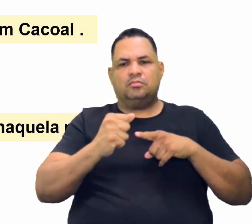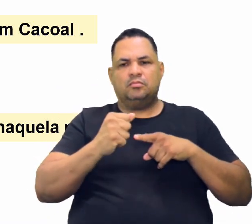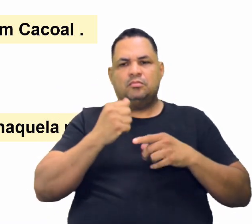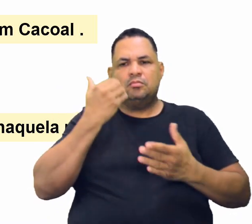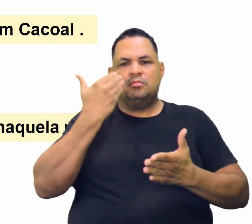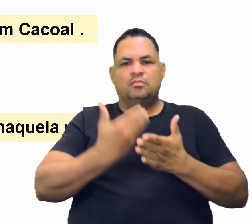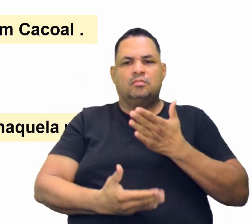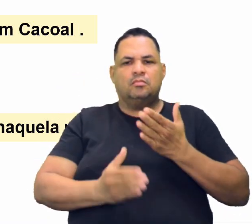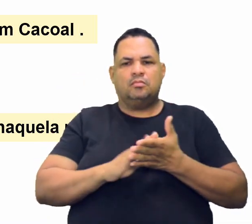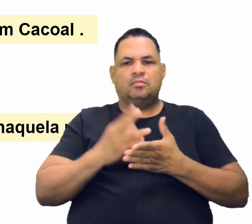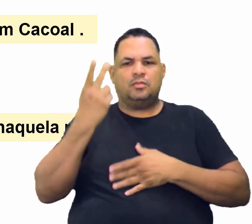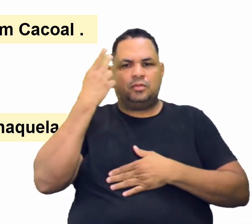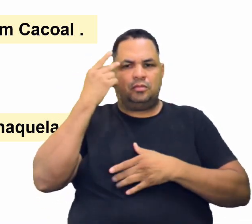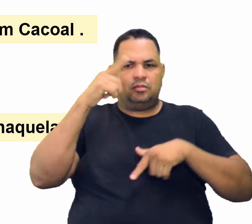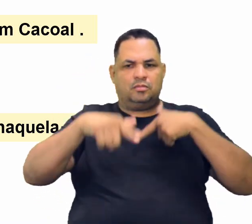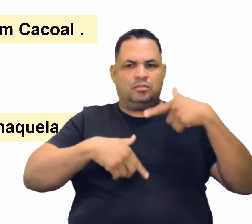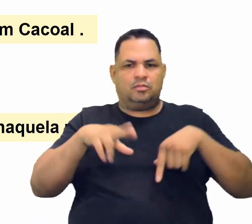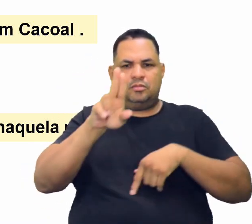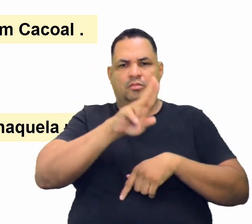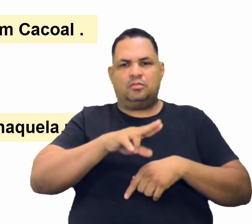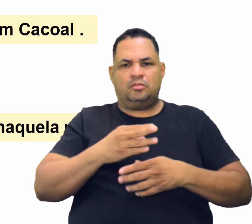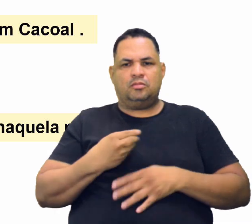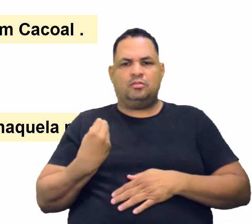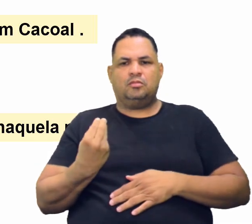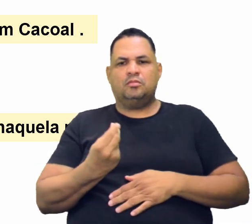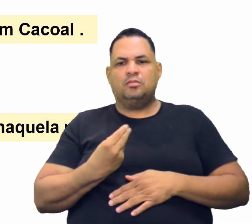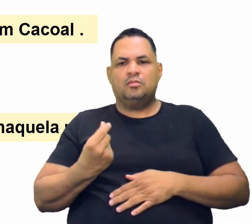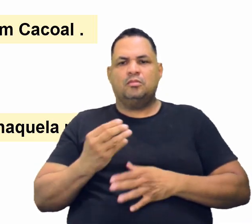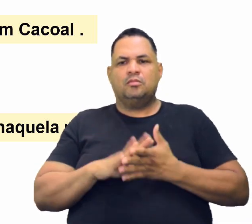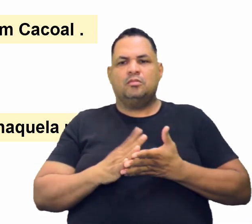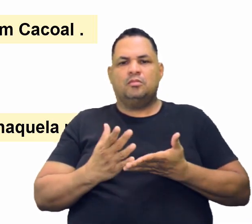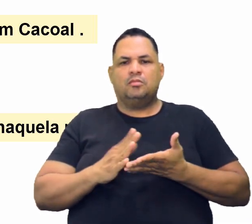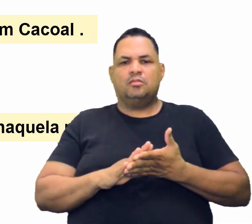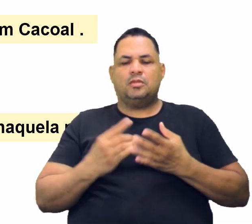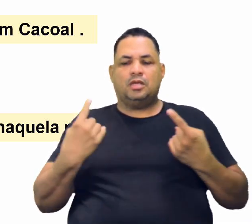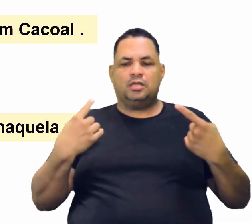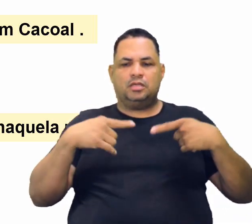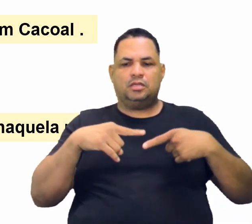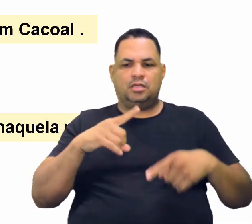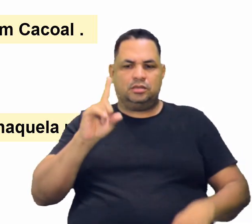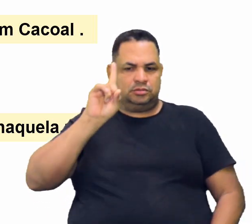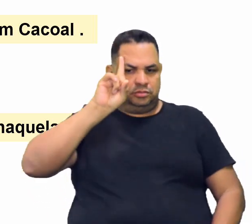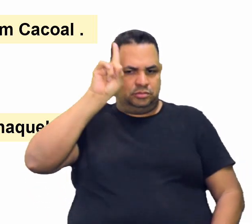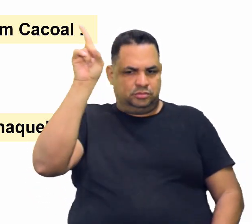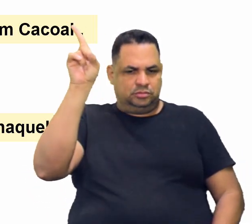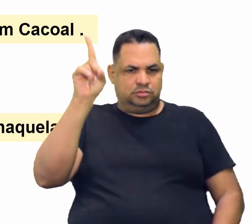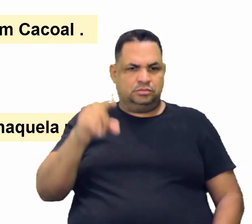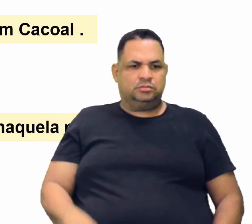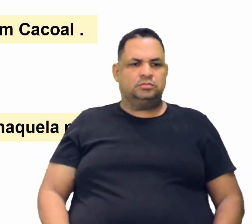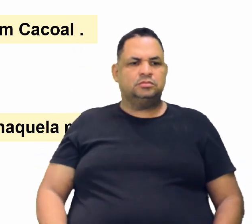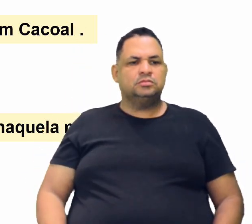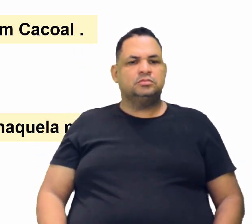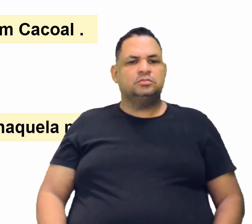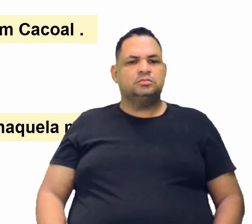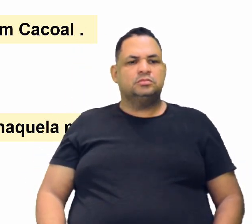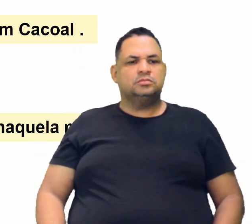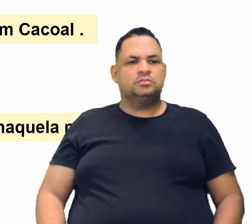da profissão, usa-se plural quando os verbos expressam ideias opostas. Aí vamos ver